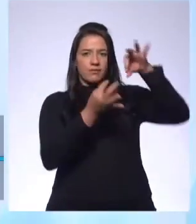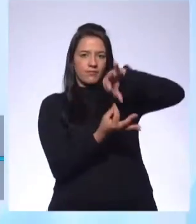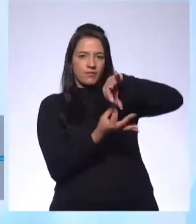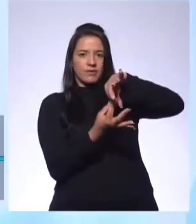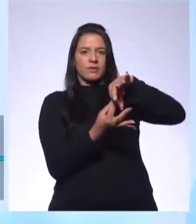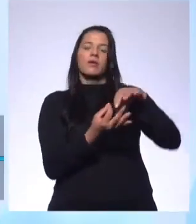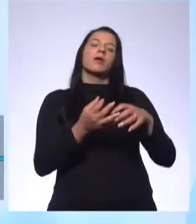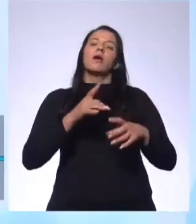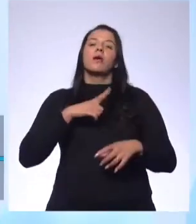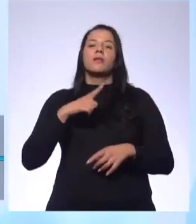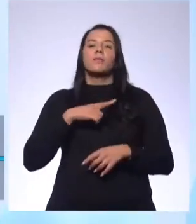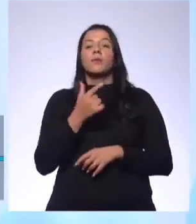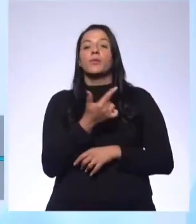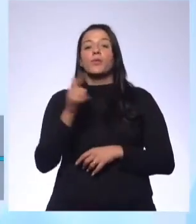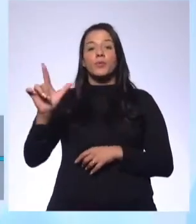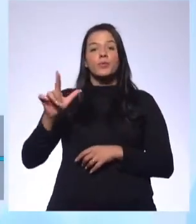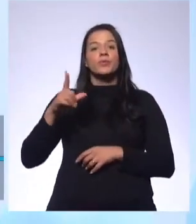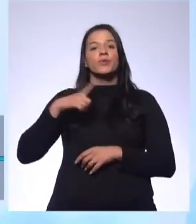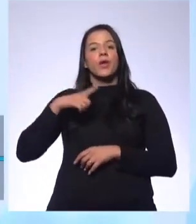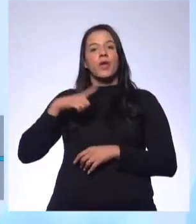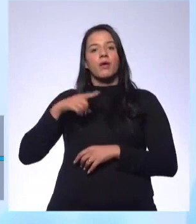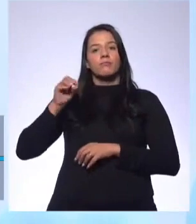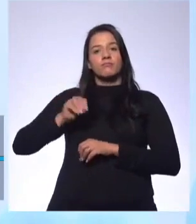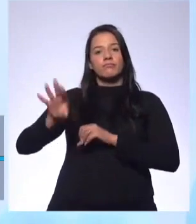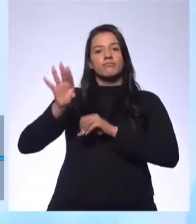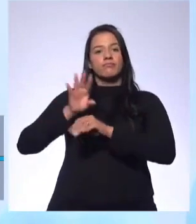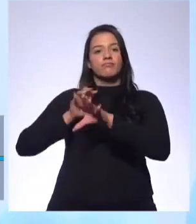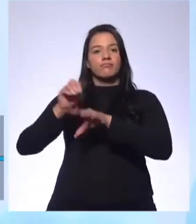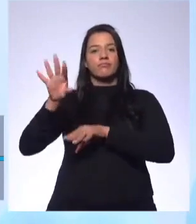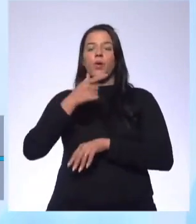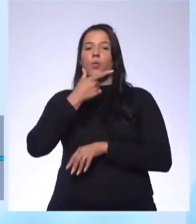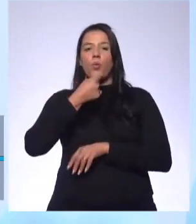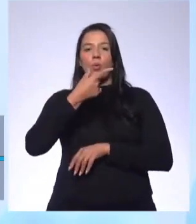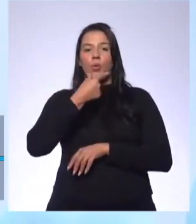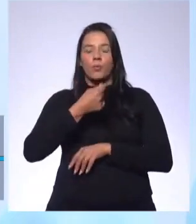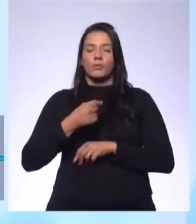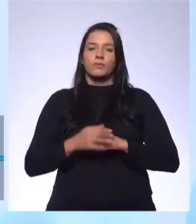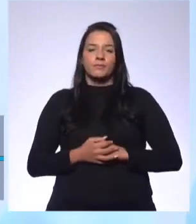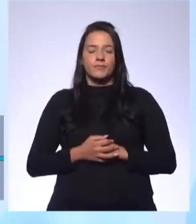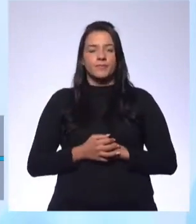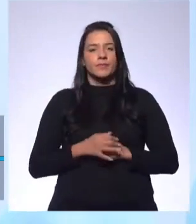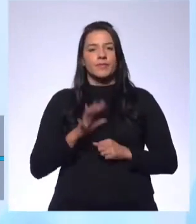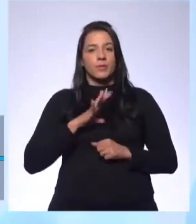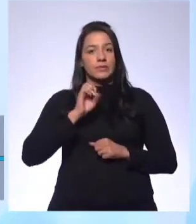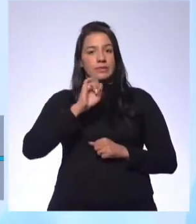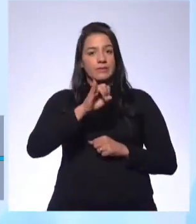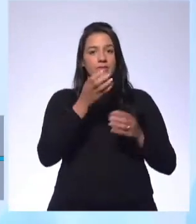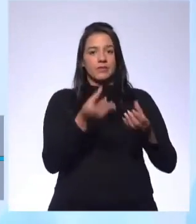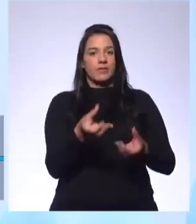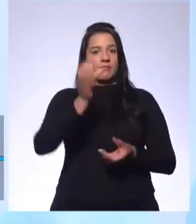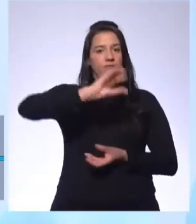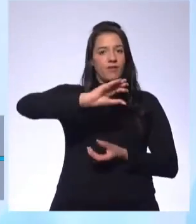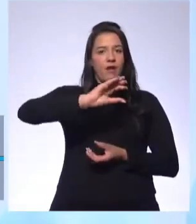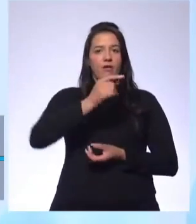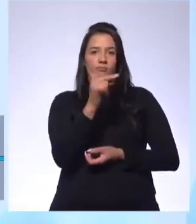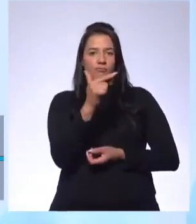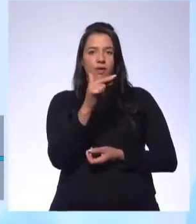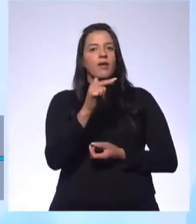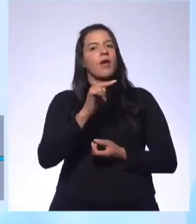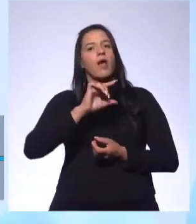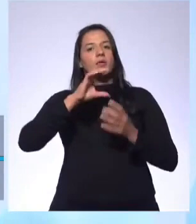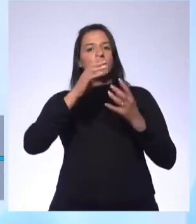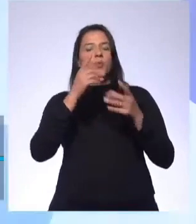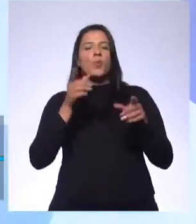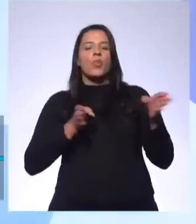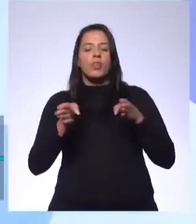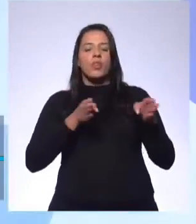tempo ele é um personagem ali da história e o outro é a ampulheta. Ela tem que ser manipulada. Se você não mexer, o tempo não passa. Então é essa relação com o tempo. É o que sim. diz a